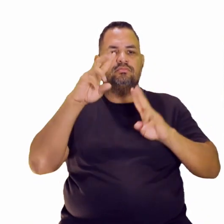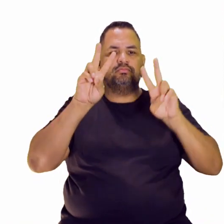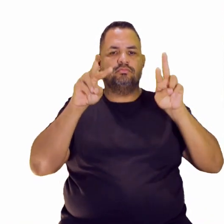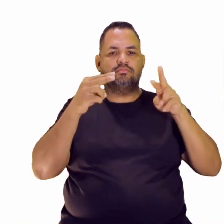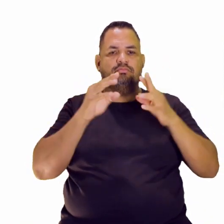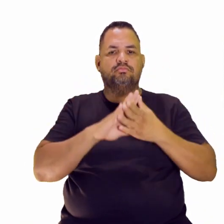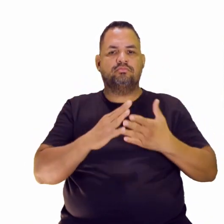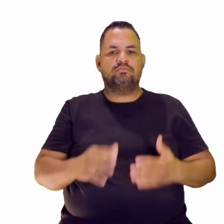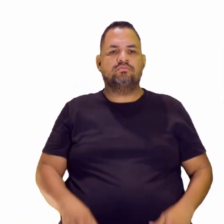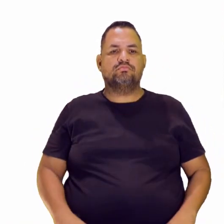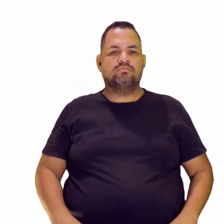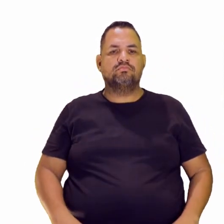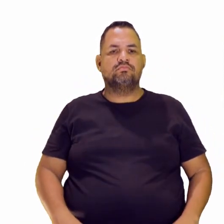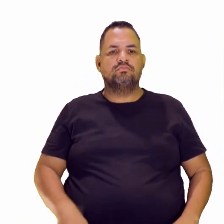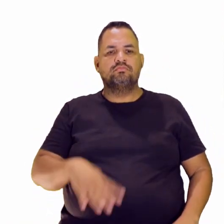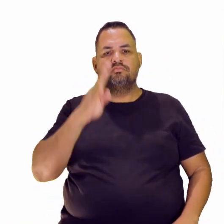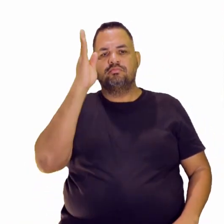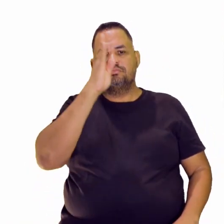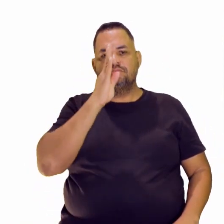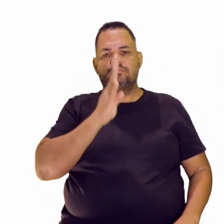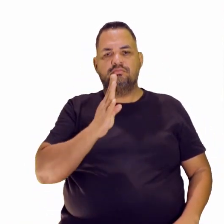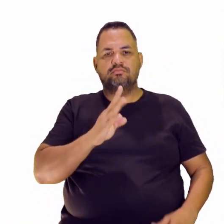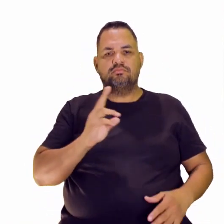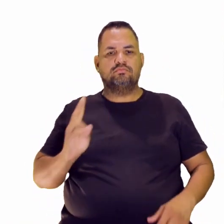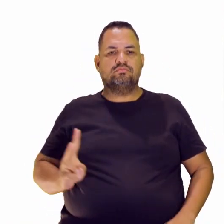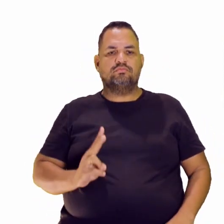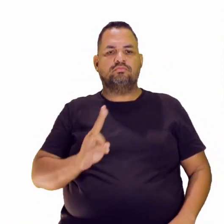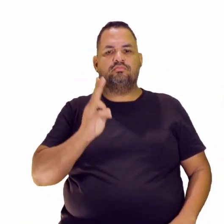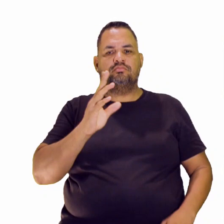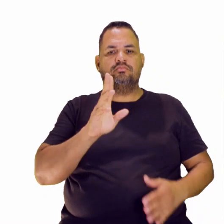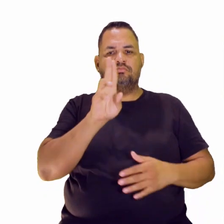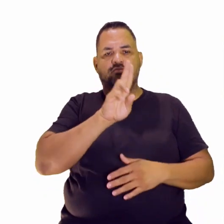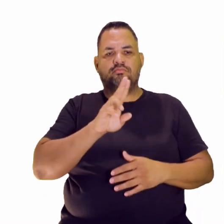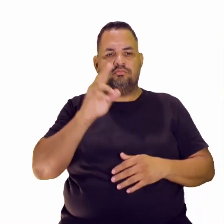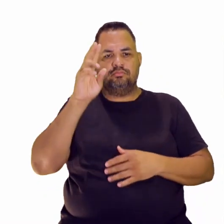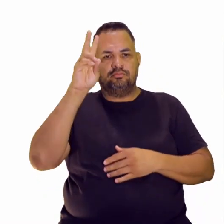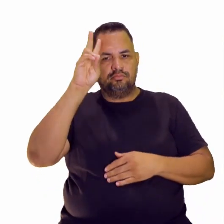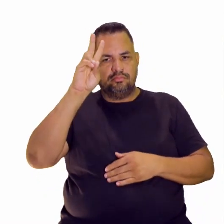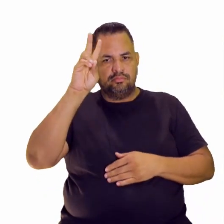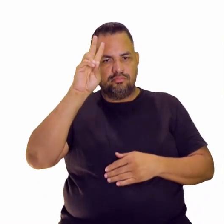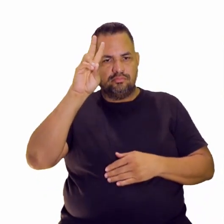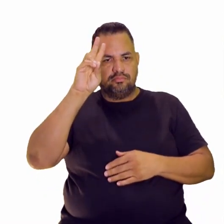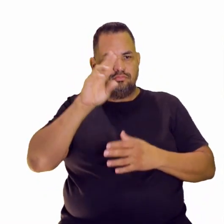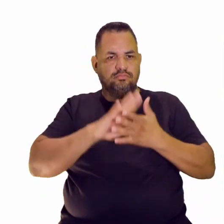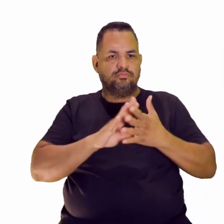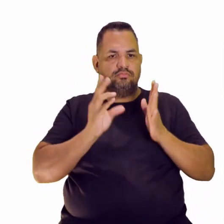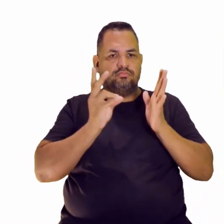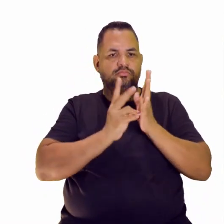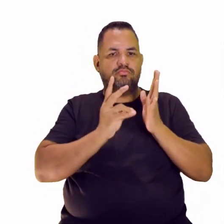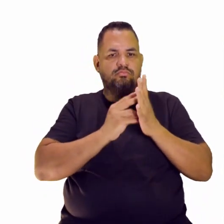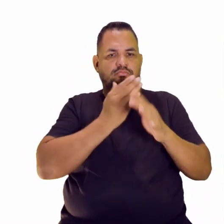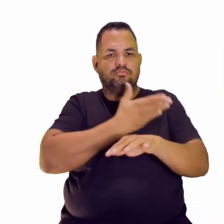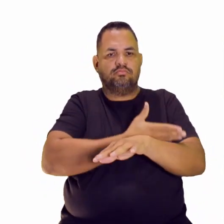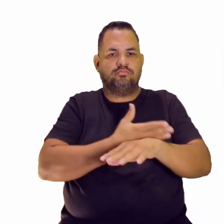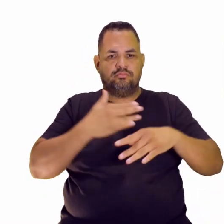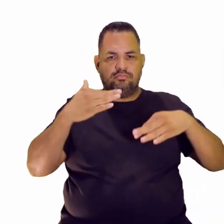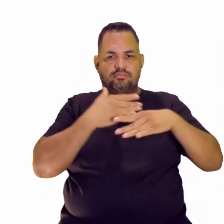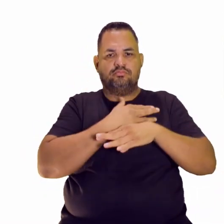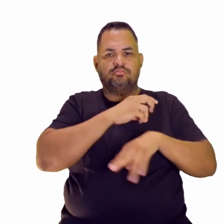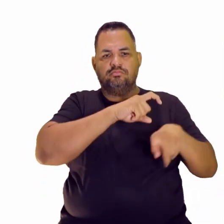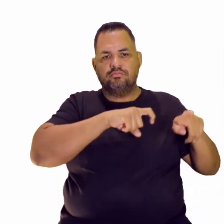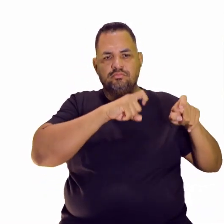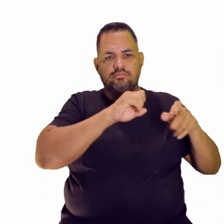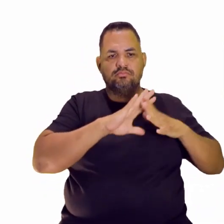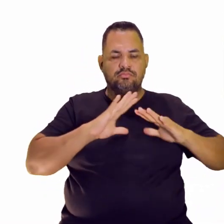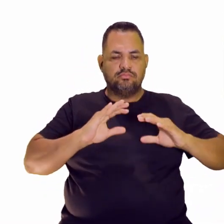temas brasileiros, né, valorizados através das lendas, dos índios, dos costumes urbanos e